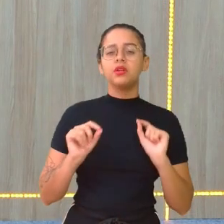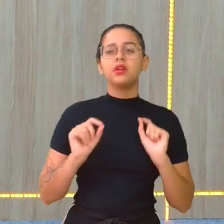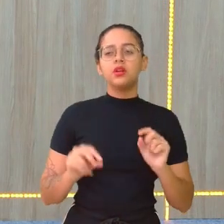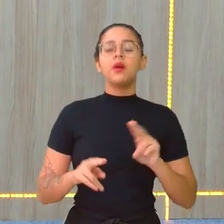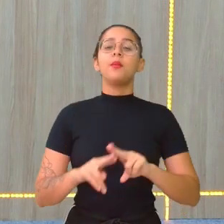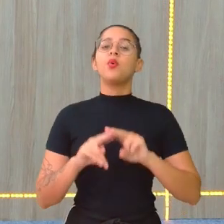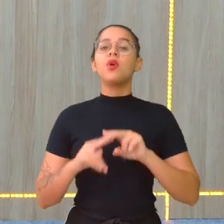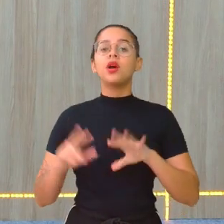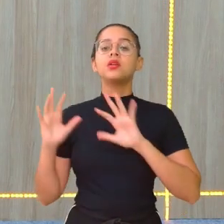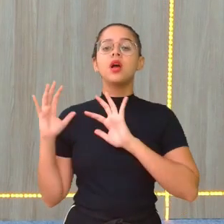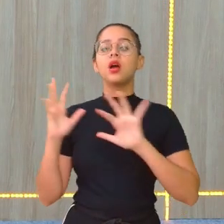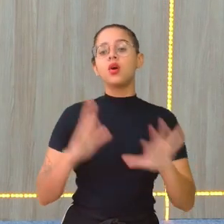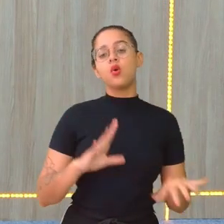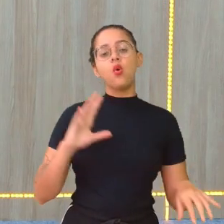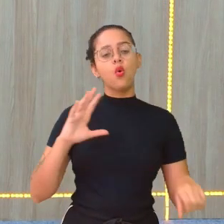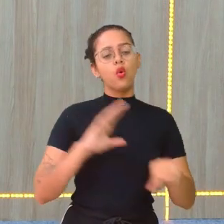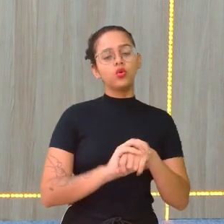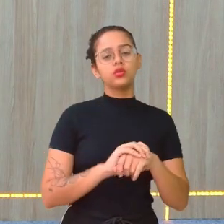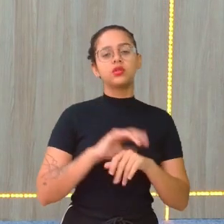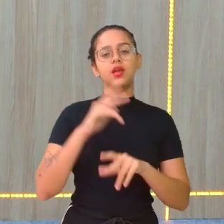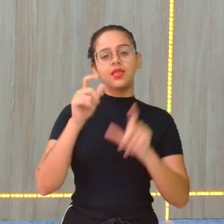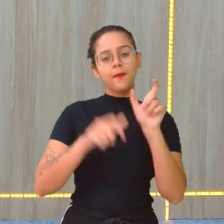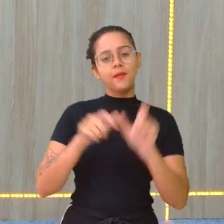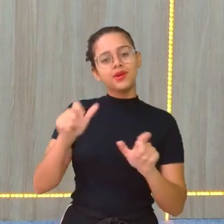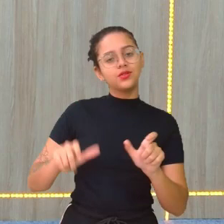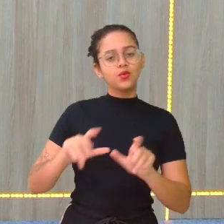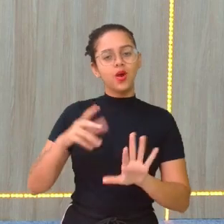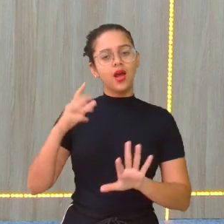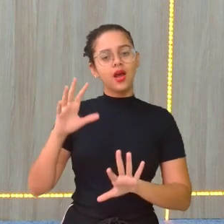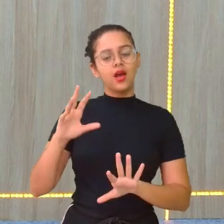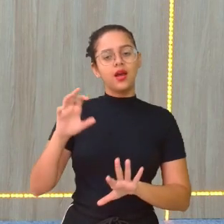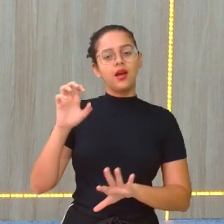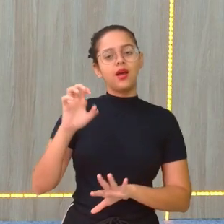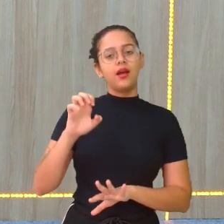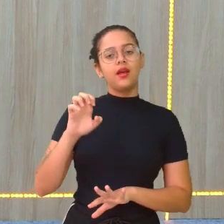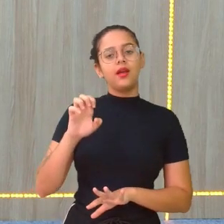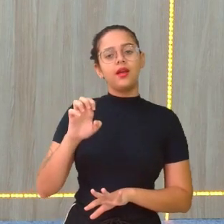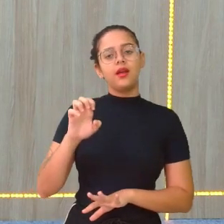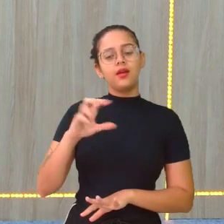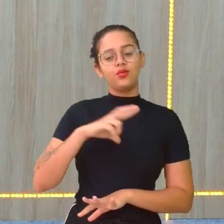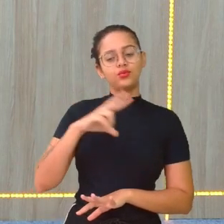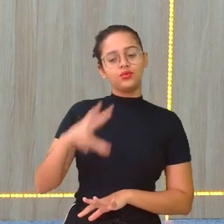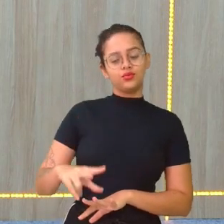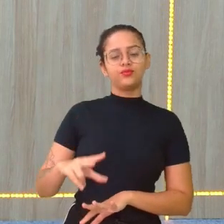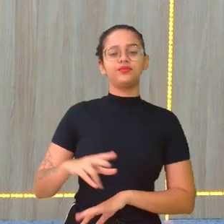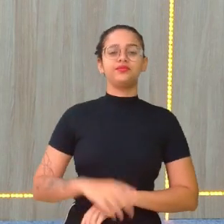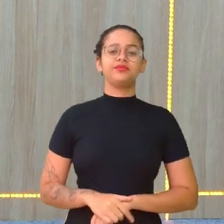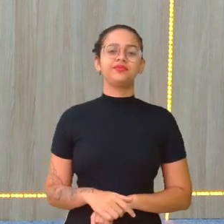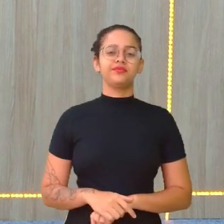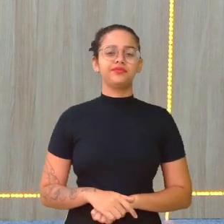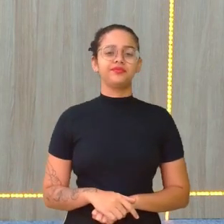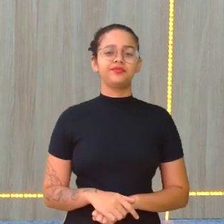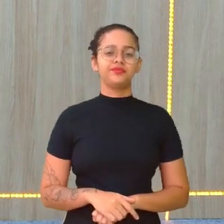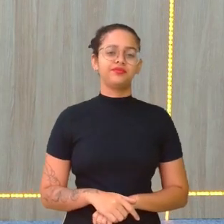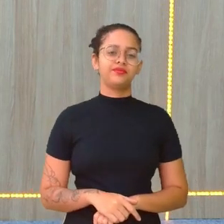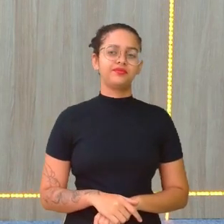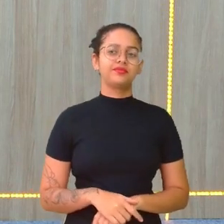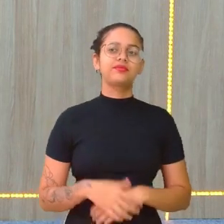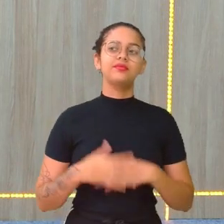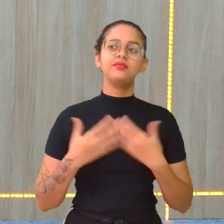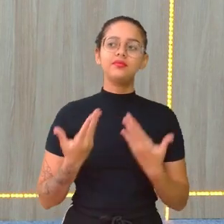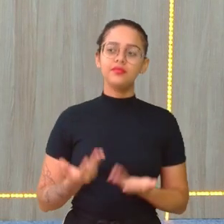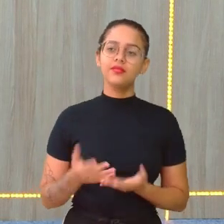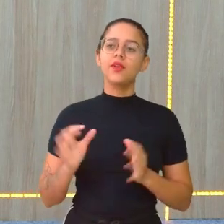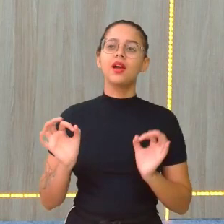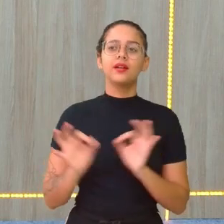causa da colonização das pessoas europeias, especificamente os portugueses, né? Então, gente,